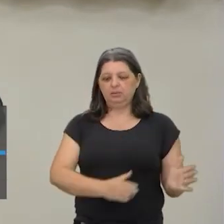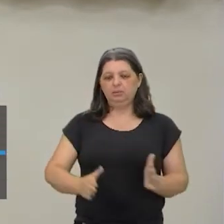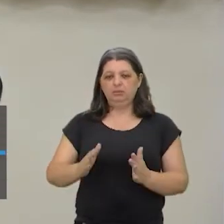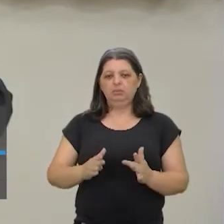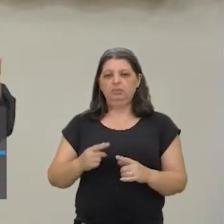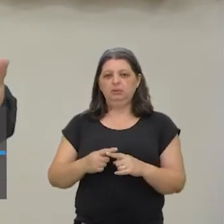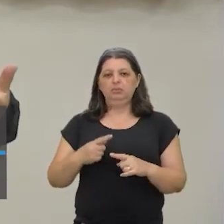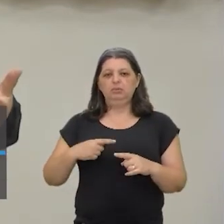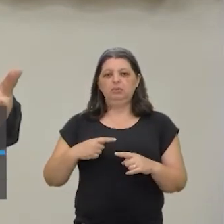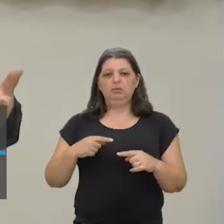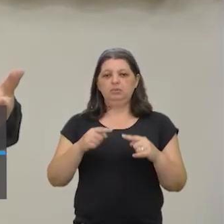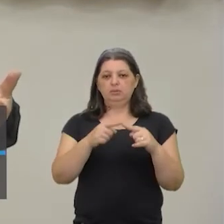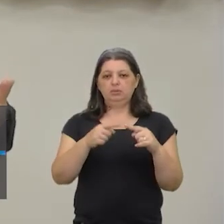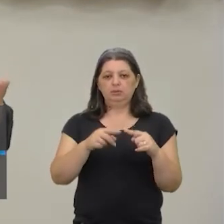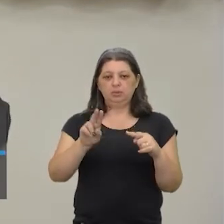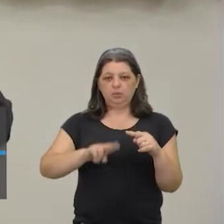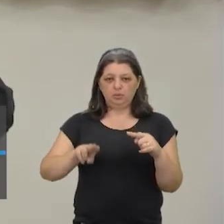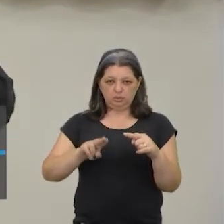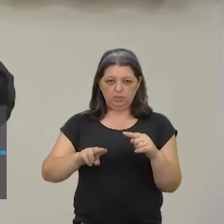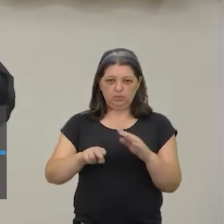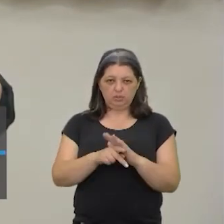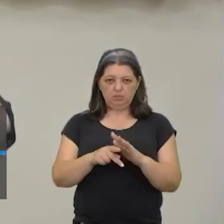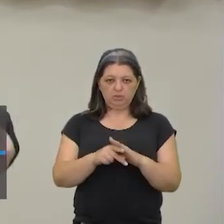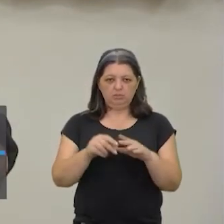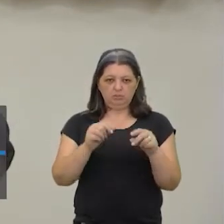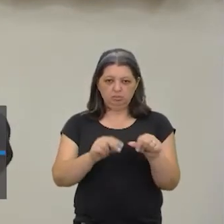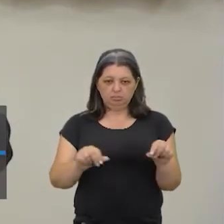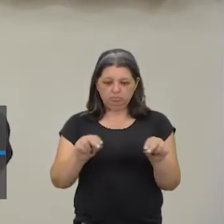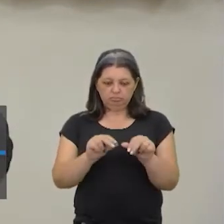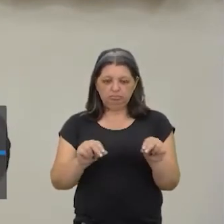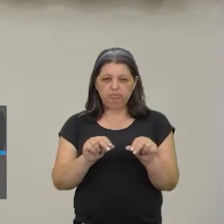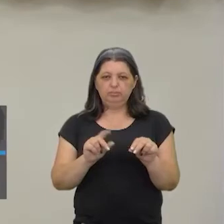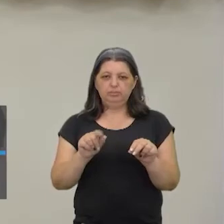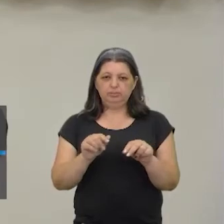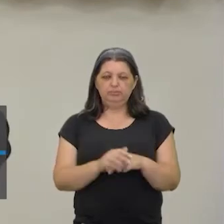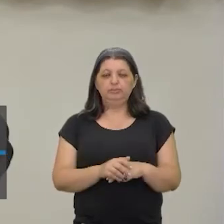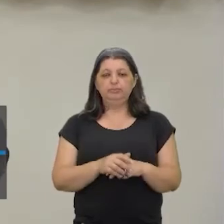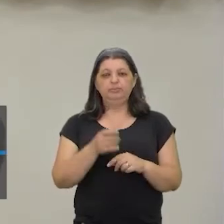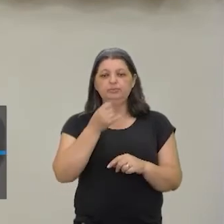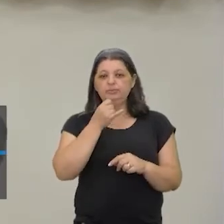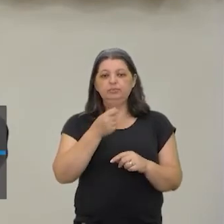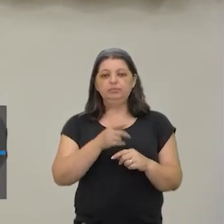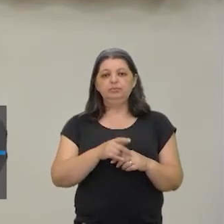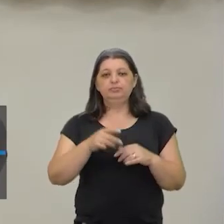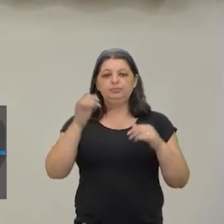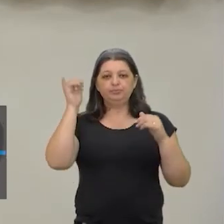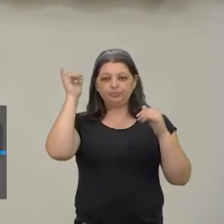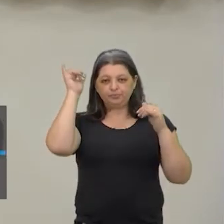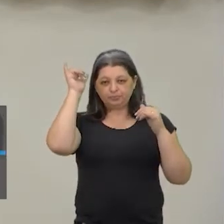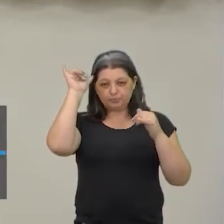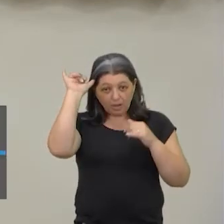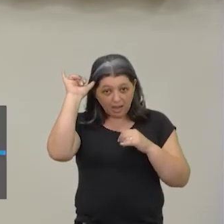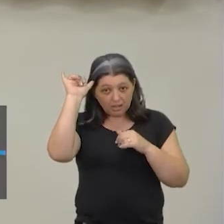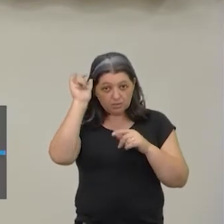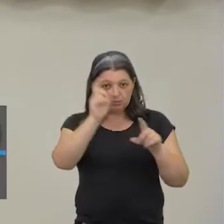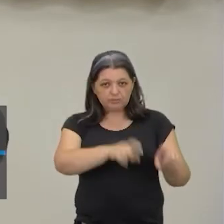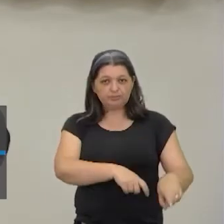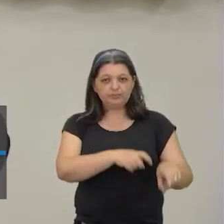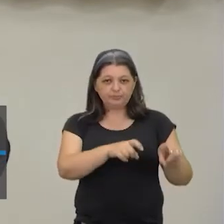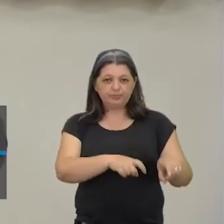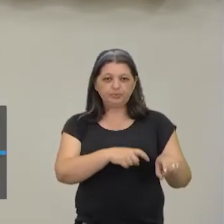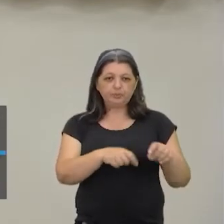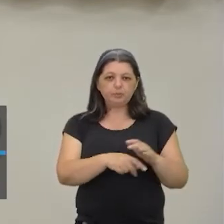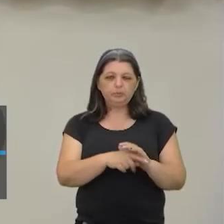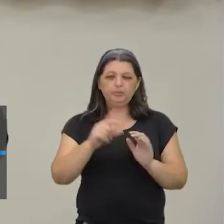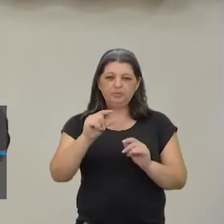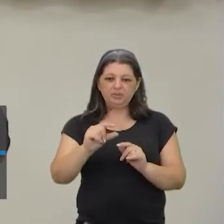sal, vai ser diferente a granulação, como a Fabi falou. Então, se for lá pro gado, o gado ele usa o sal mais em